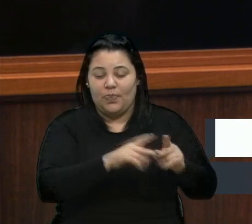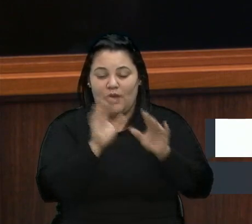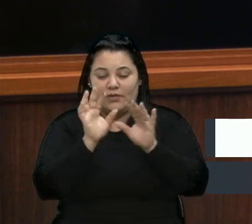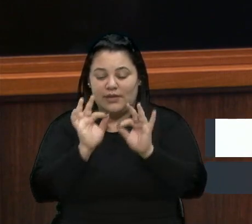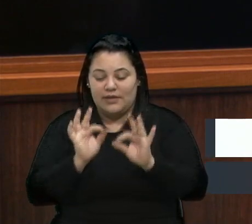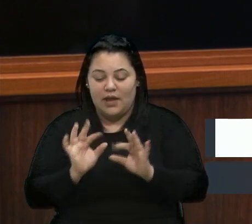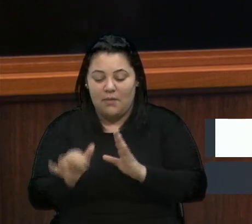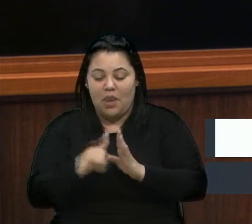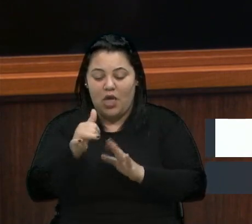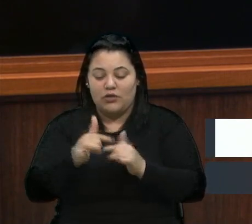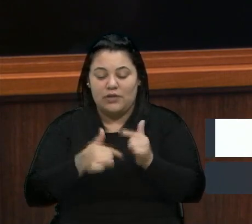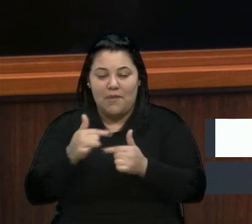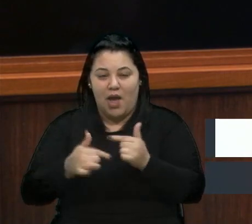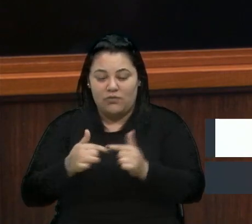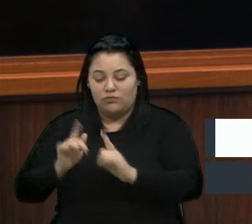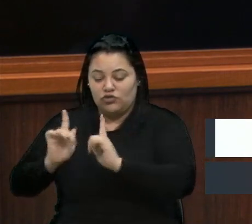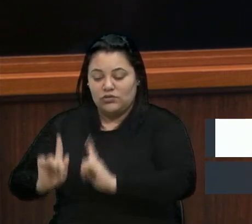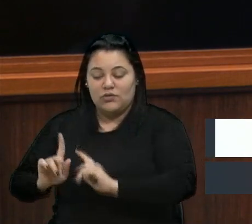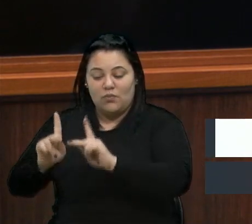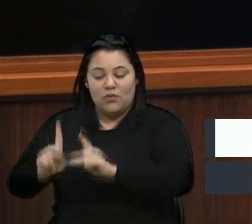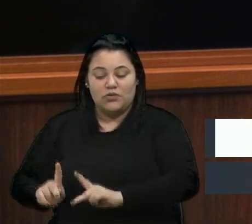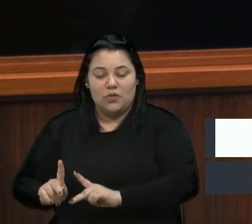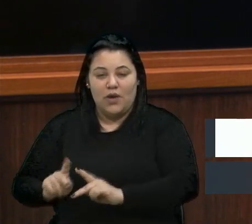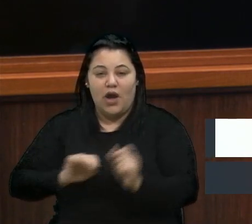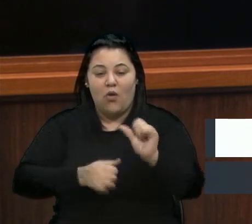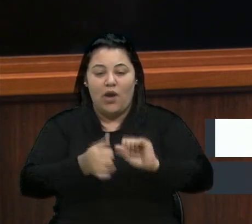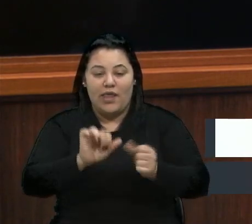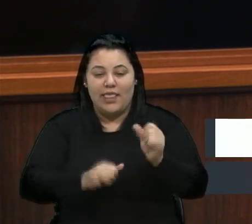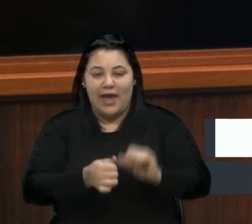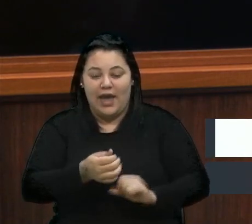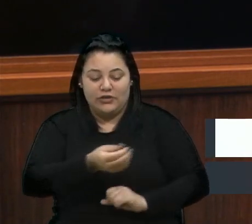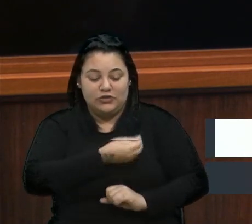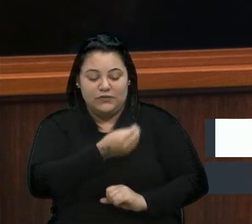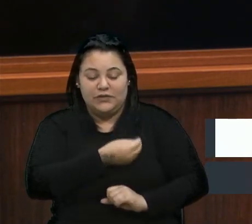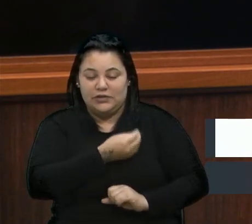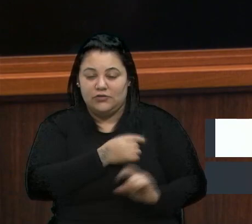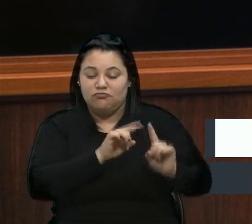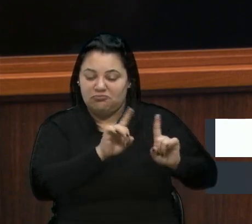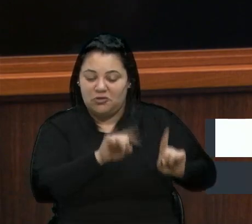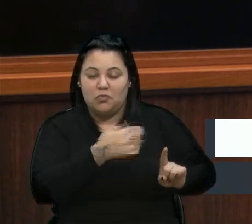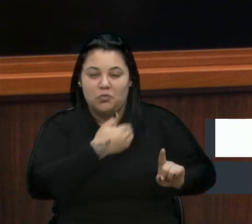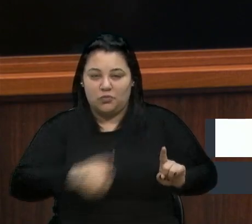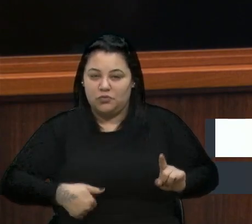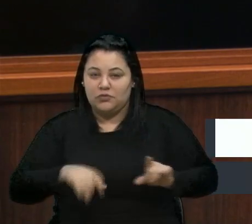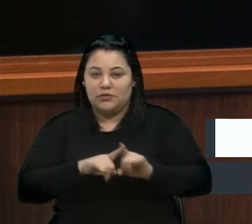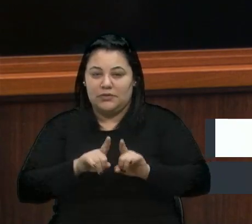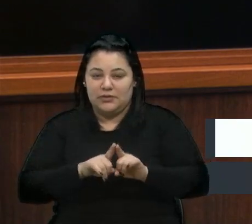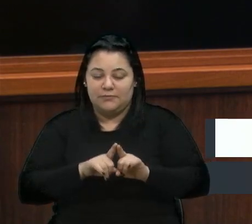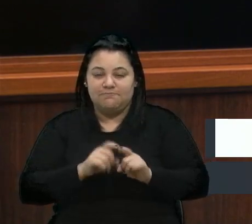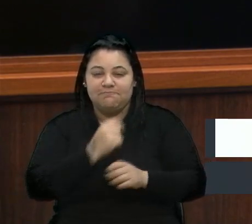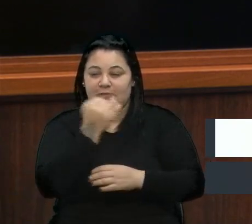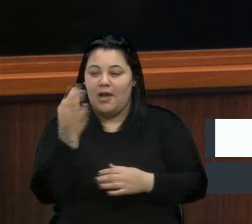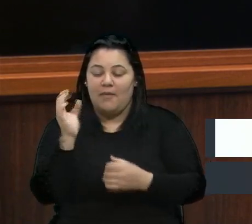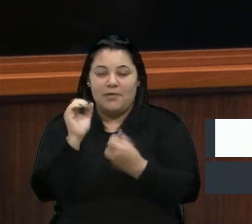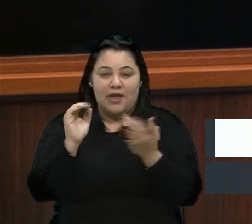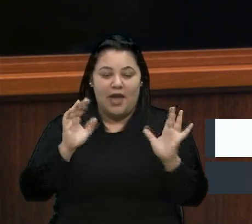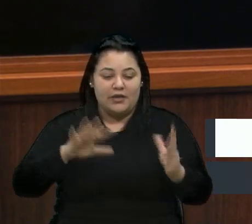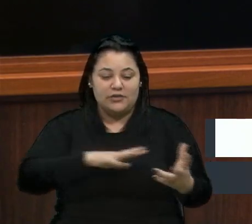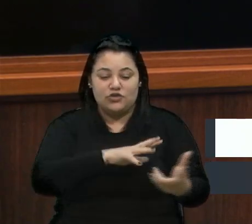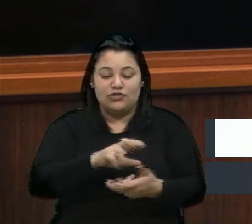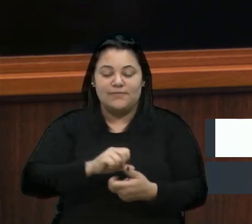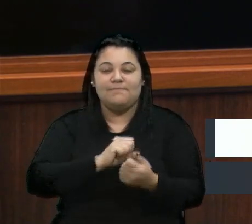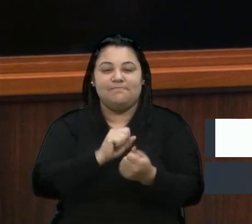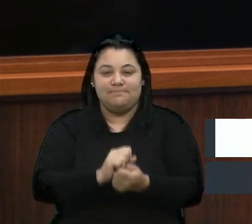trabalho, gestão de pessoas, qualidade de vida do servidor e da servidora, meio ambiente,